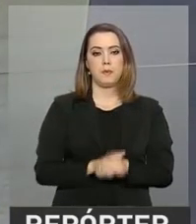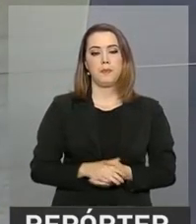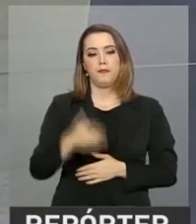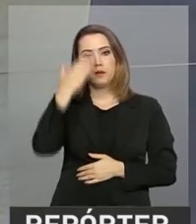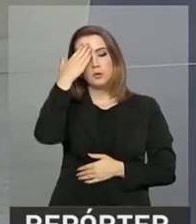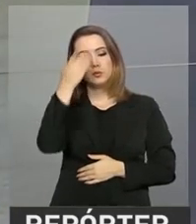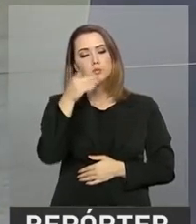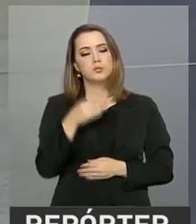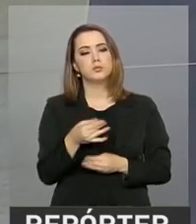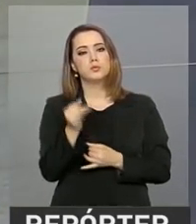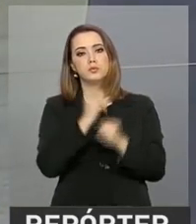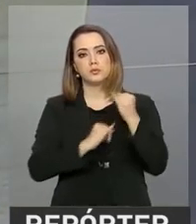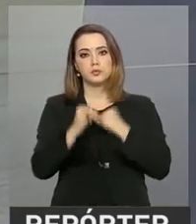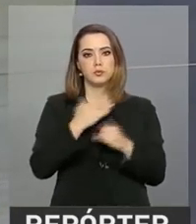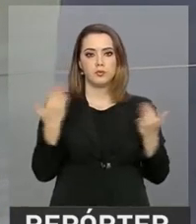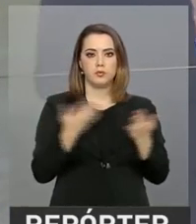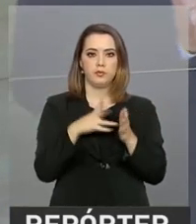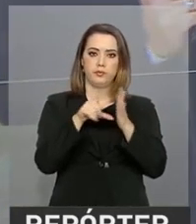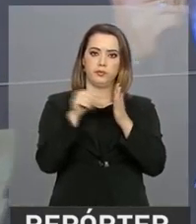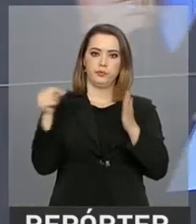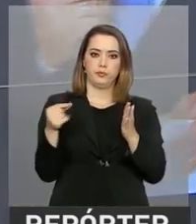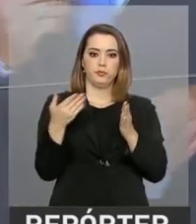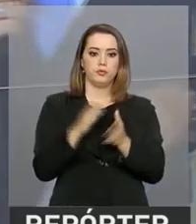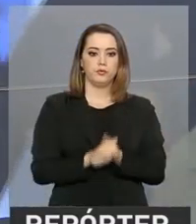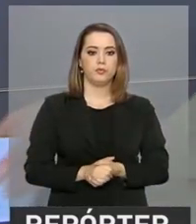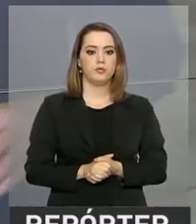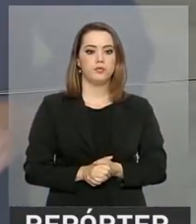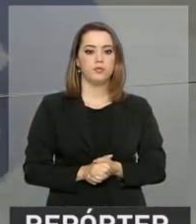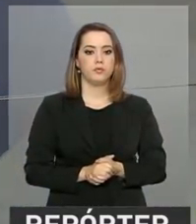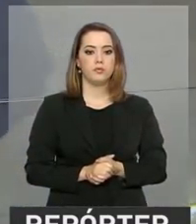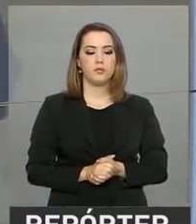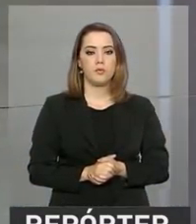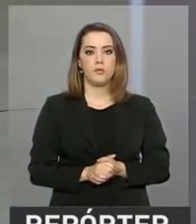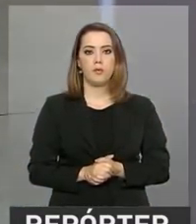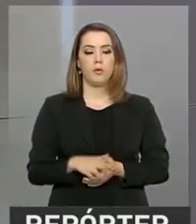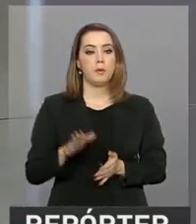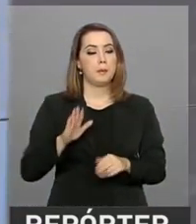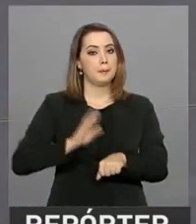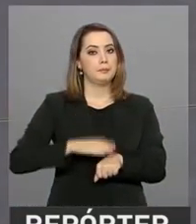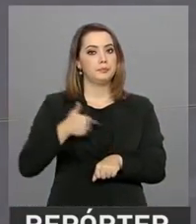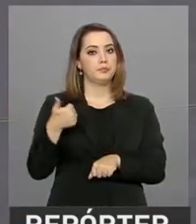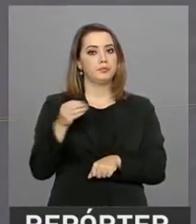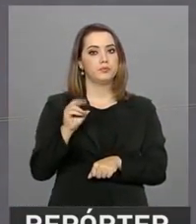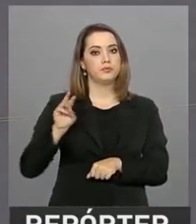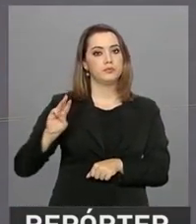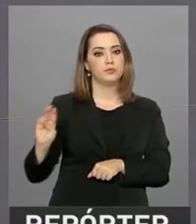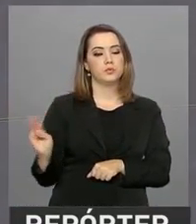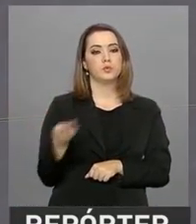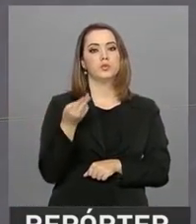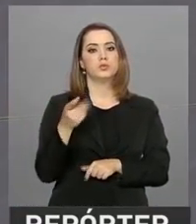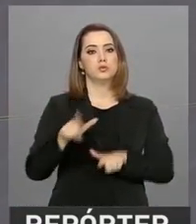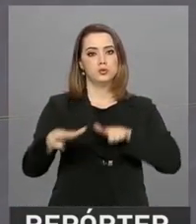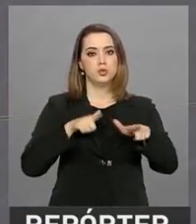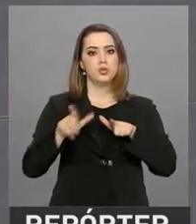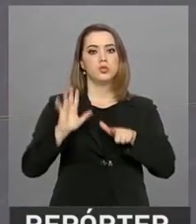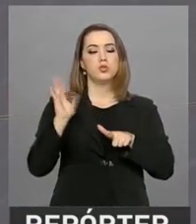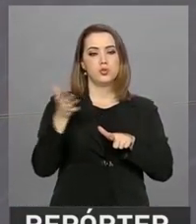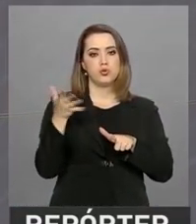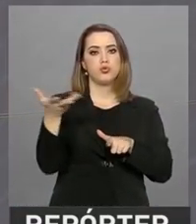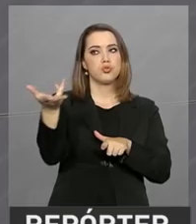suas informações aí direto do Palácio do Planalto mais de 10 milhões de Trabalhadores já recebem extrato do FGTS